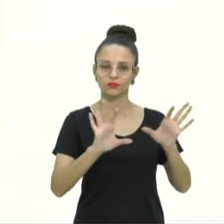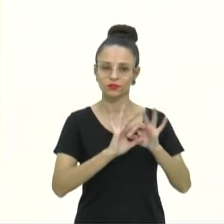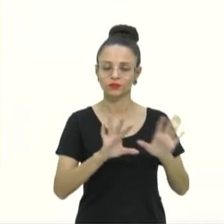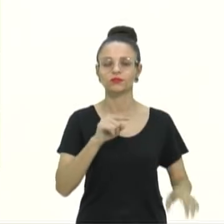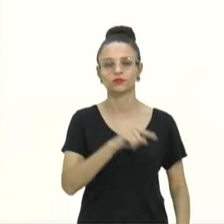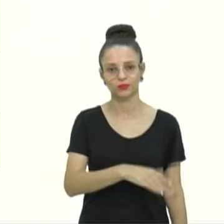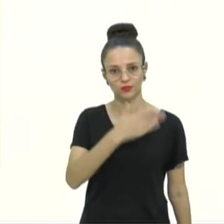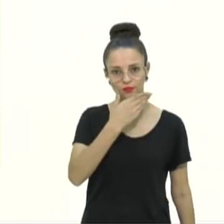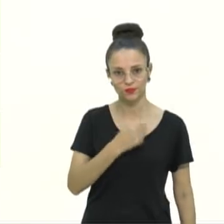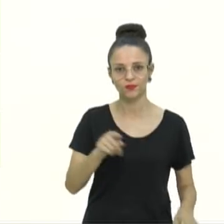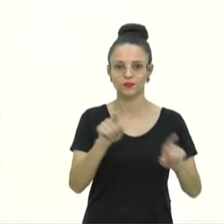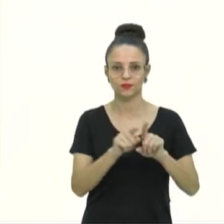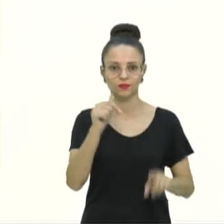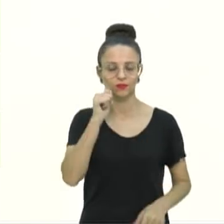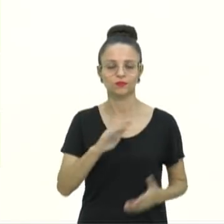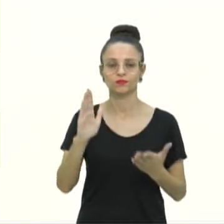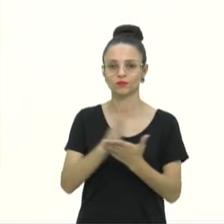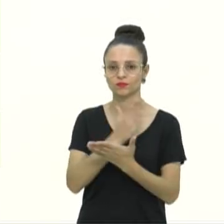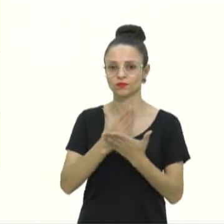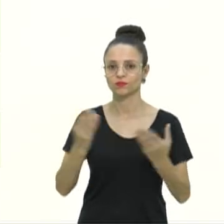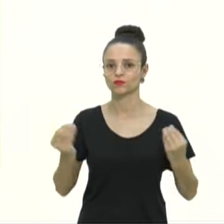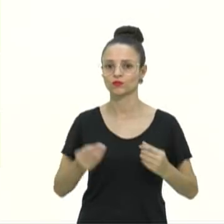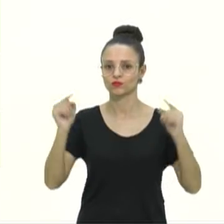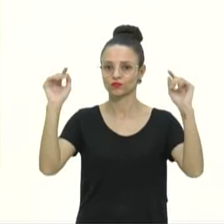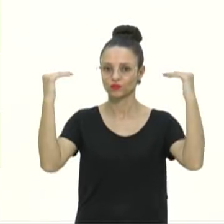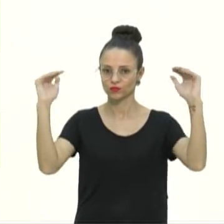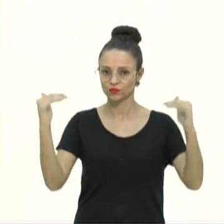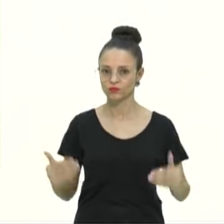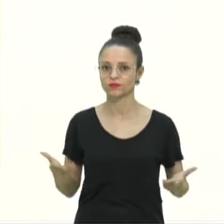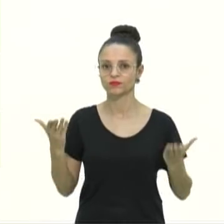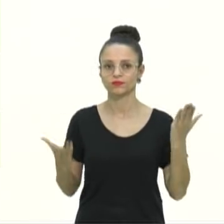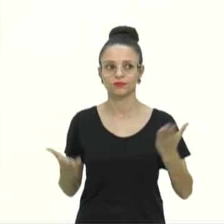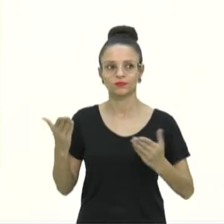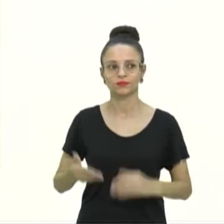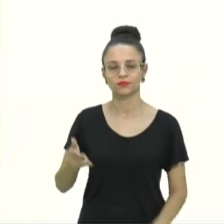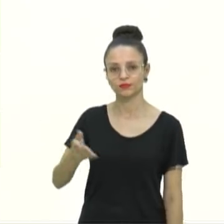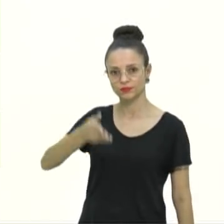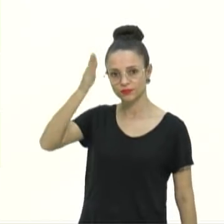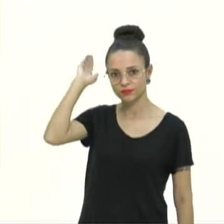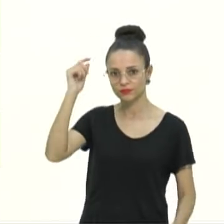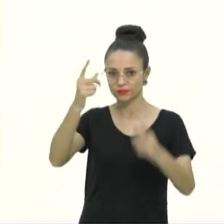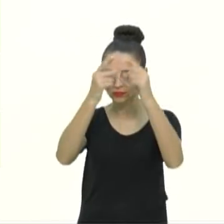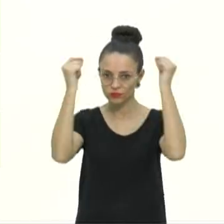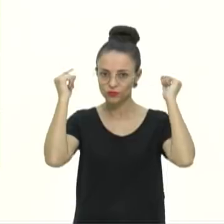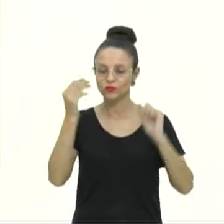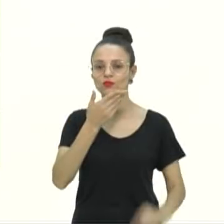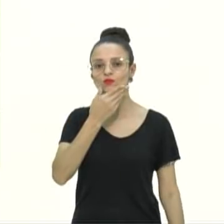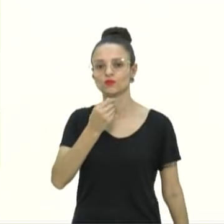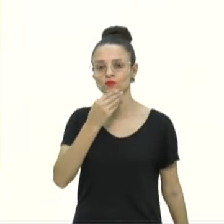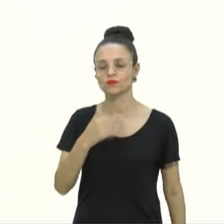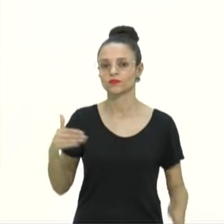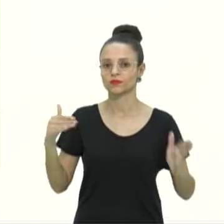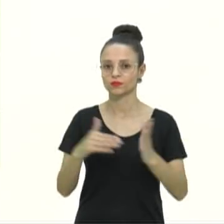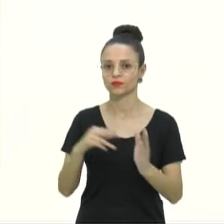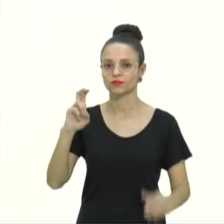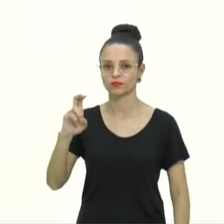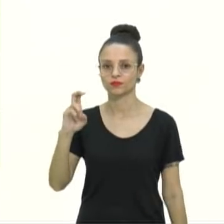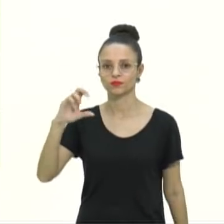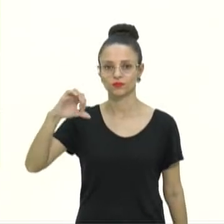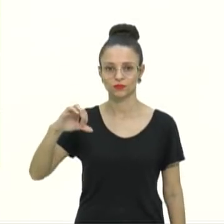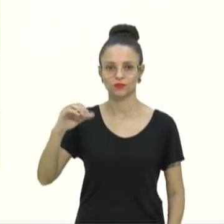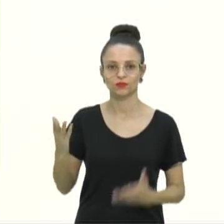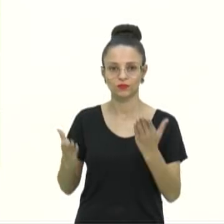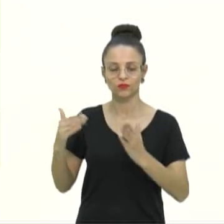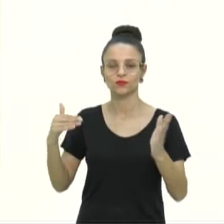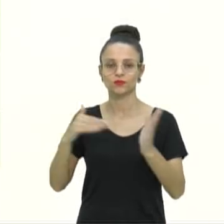e masculino. Como que é dividido? Então aqui estão os pesos dos atletas. Greco-romana primeiro, masculino, até 59 quilos,